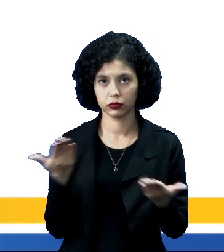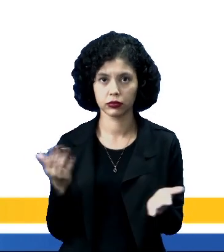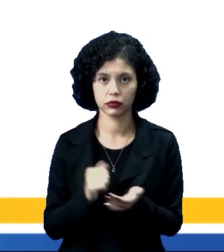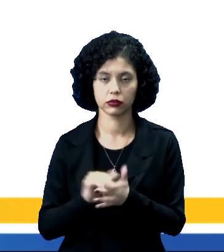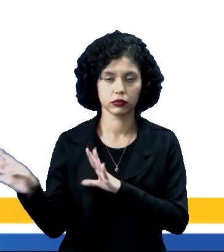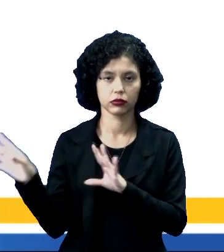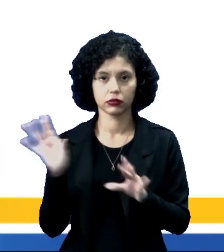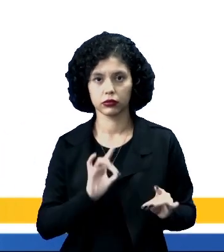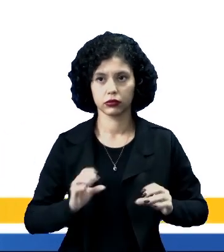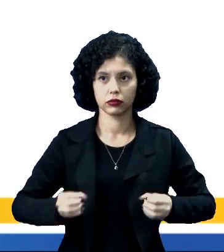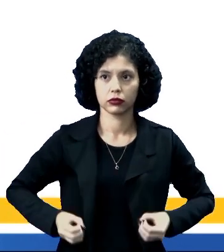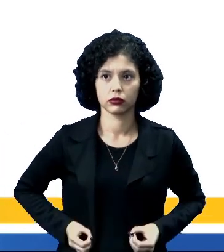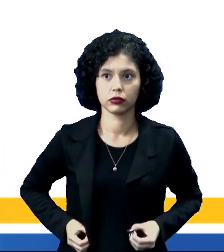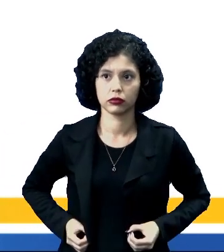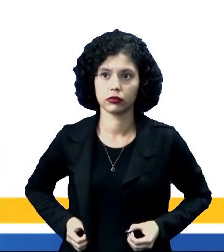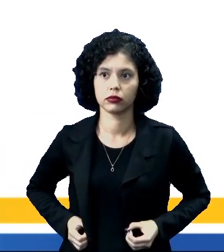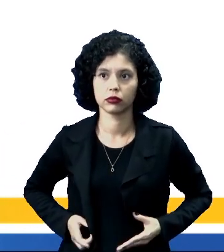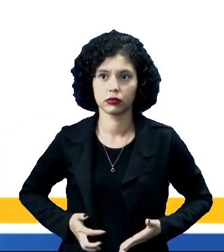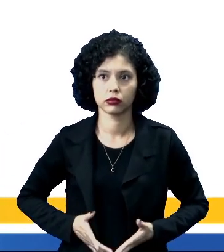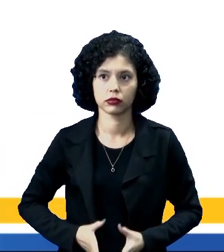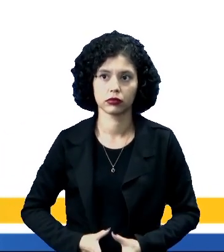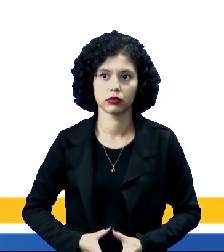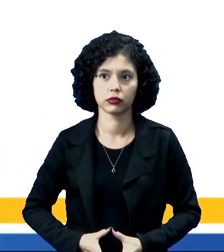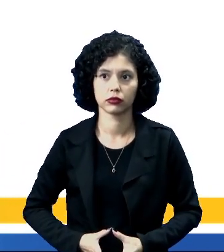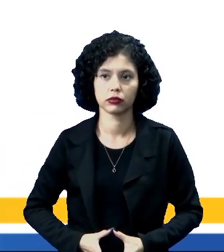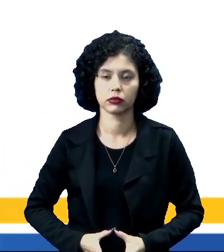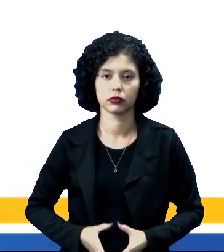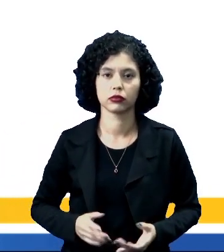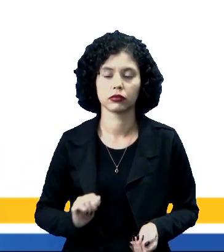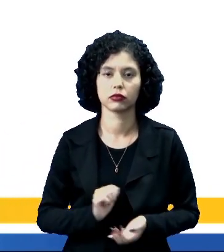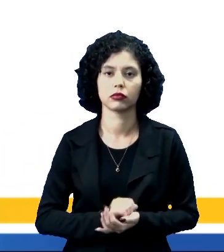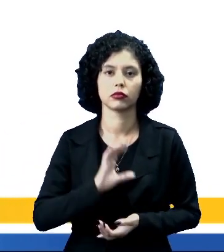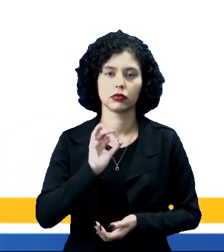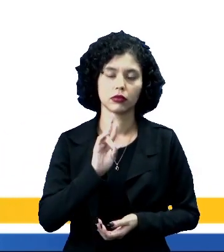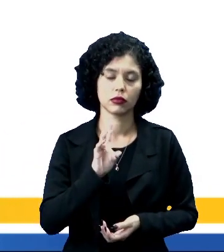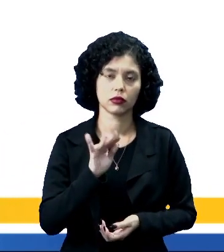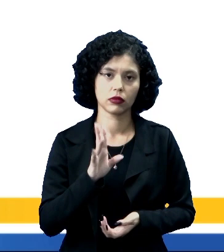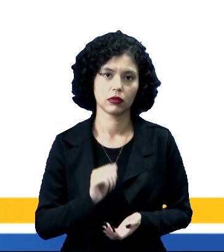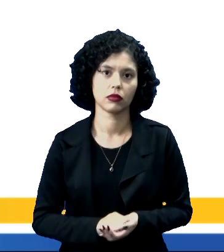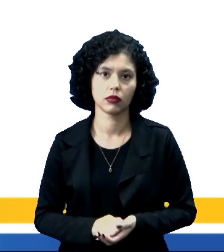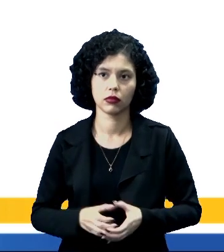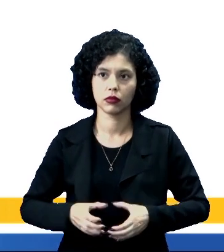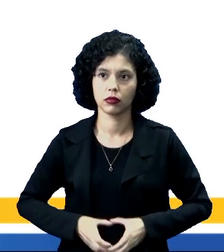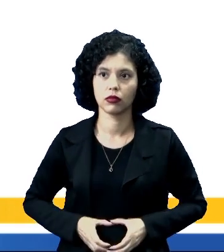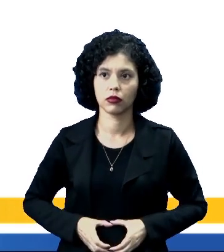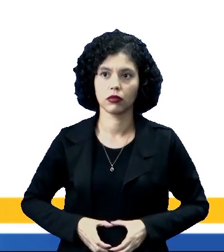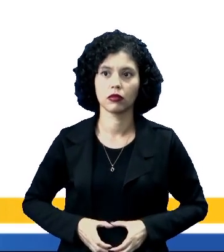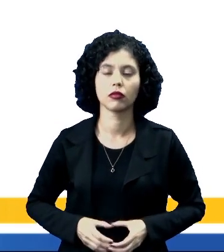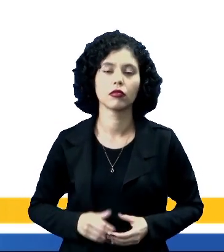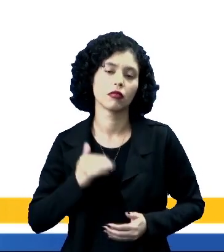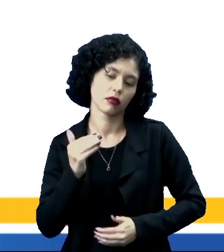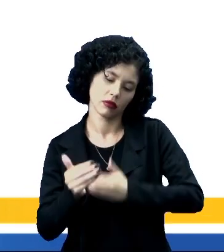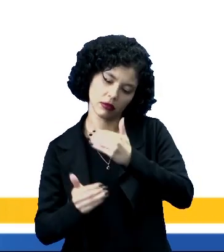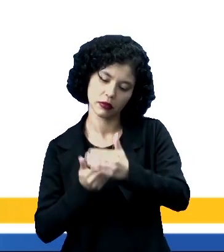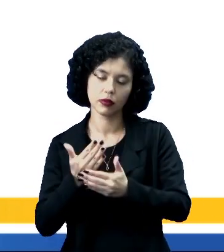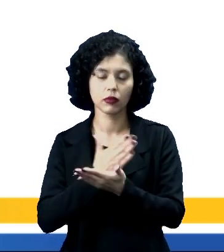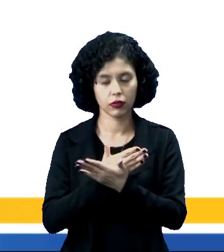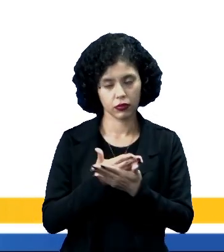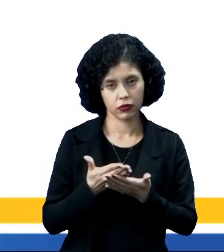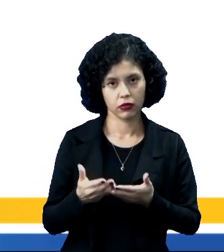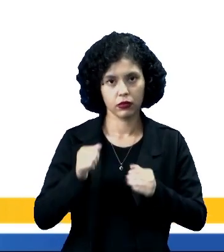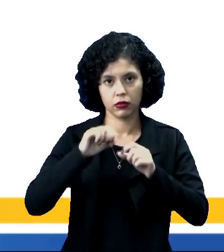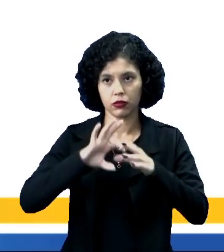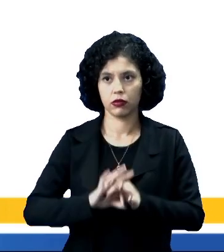leva os ovários a amadurecer os seus ovos e os ovários durante essa fase eles